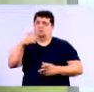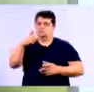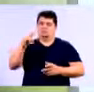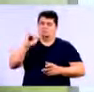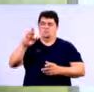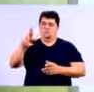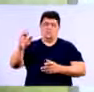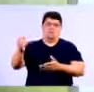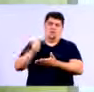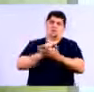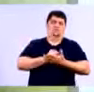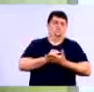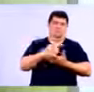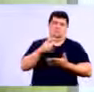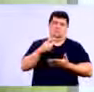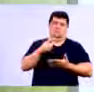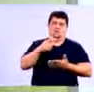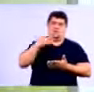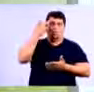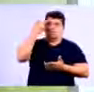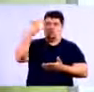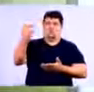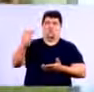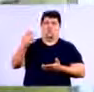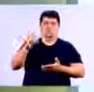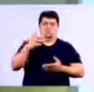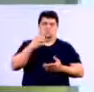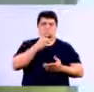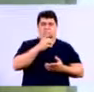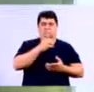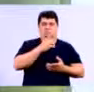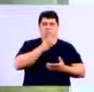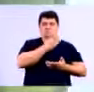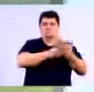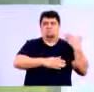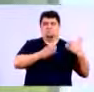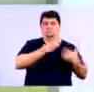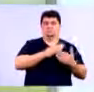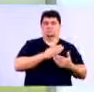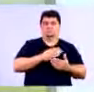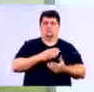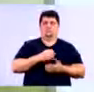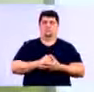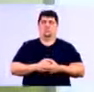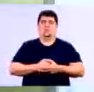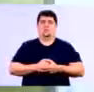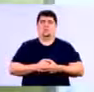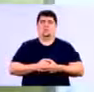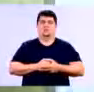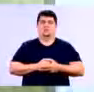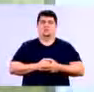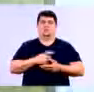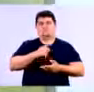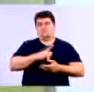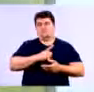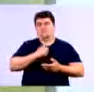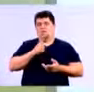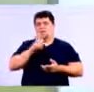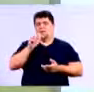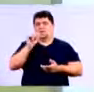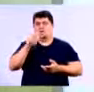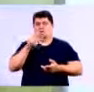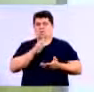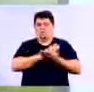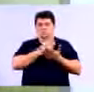imposto de renda e você vai pagar a alíquota do período. E aí, eu só não vou riscar aqui que está no mapa mental, mas existe uma alíquota que começa